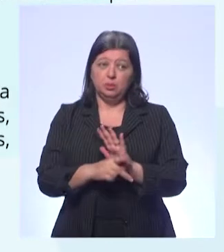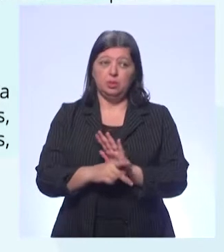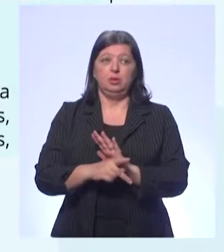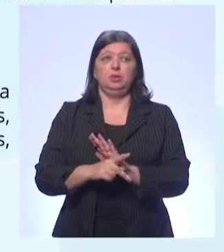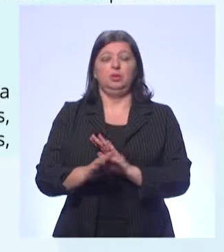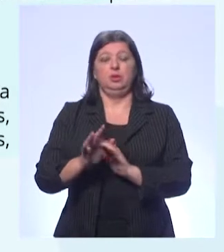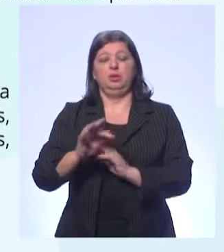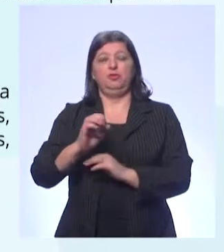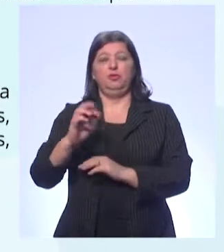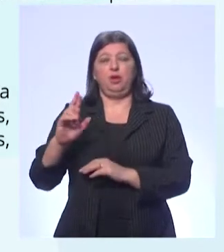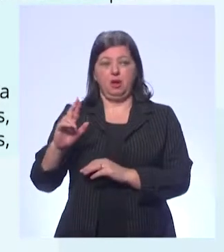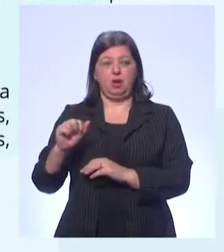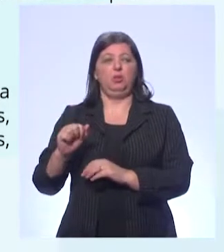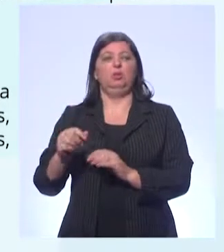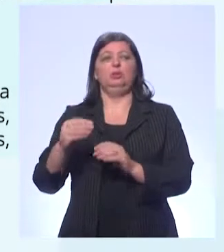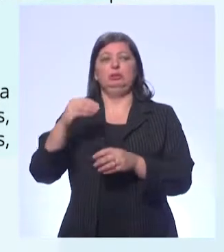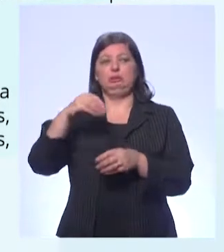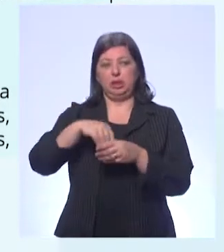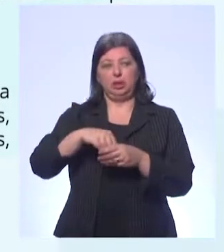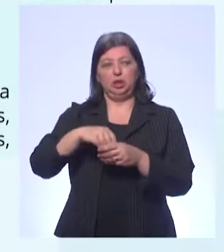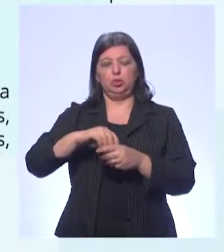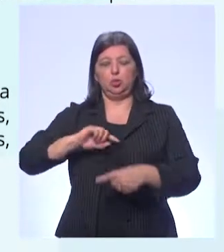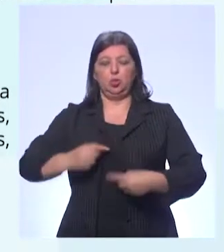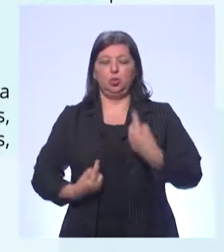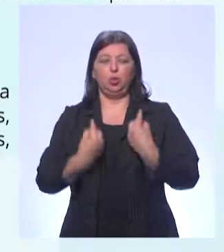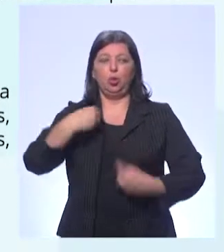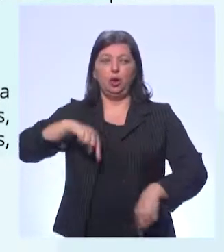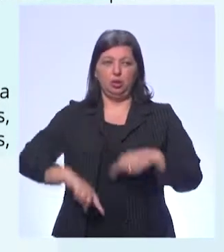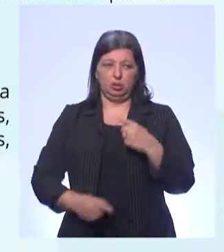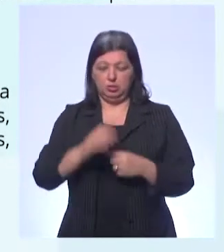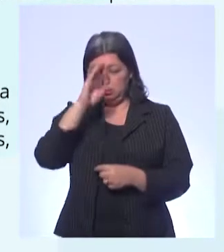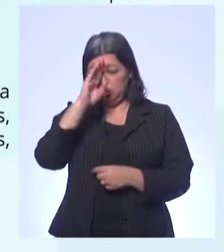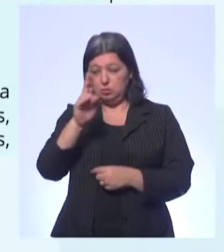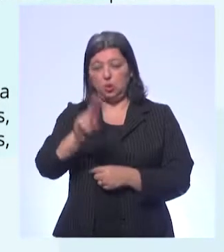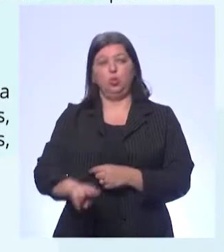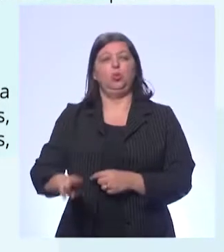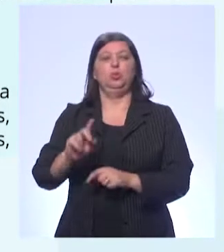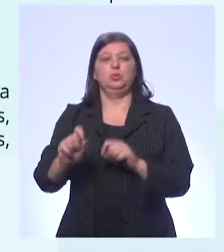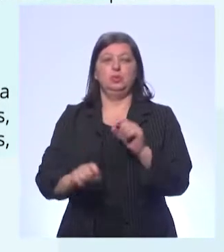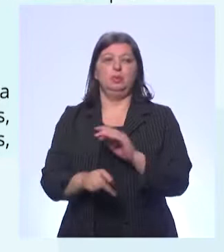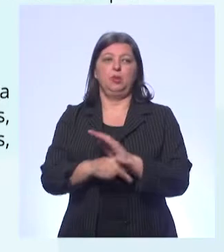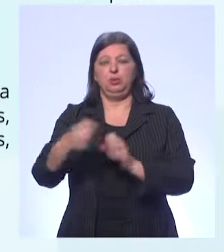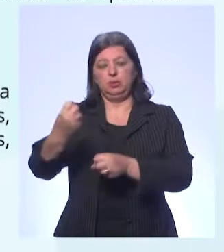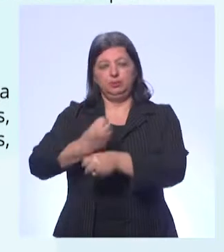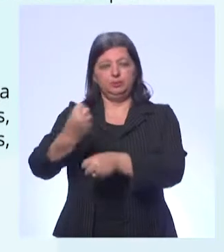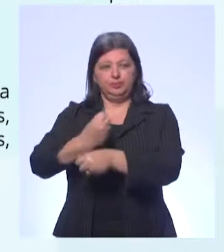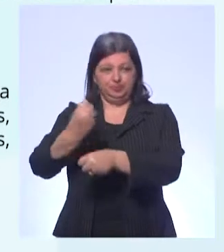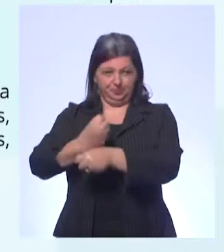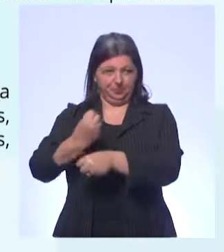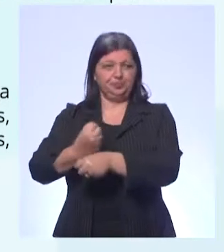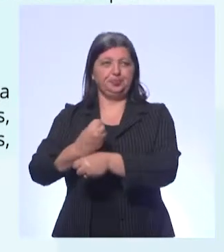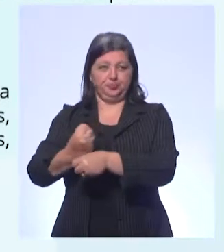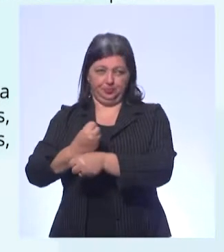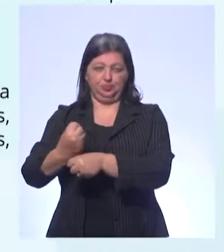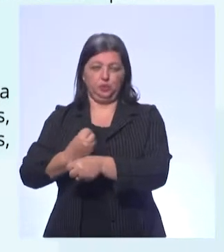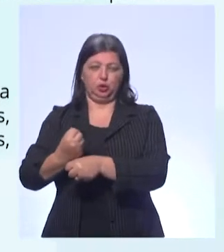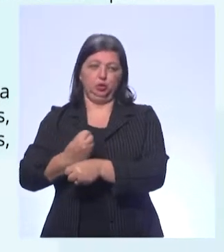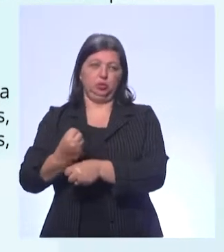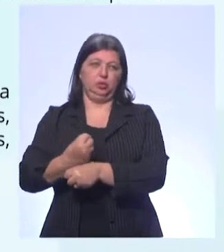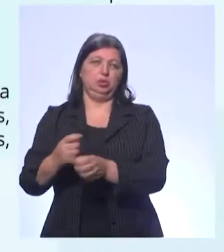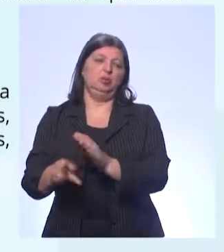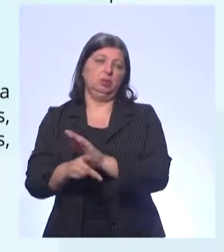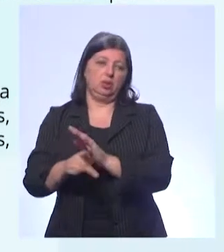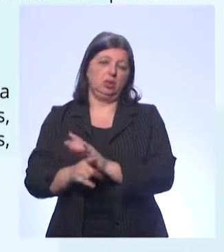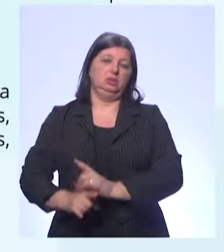né, porque ele pode dar problema. O principal uso do ferro, produção industrial, o principal uso do ferro é a construção